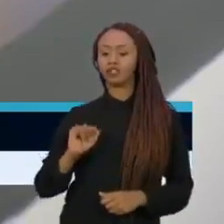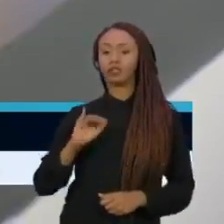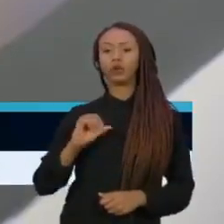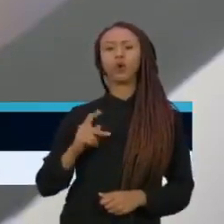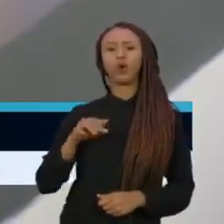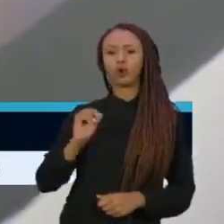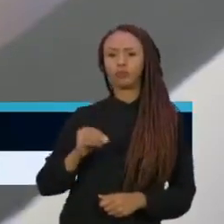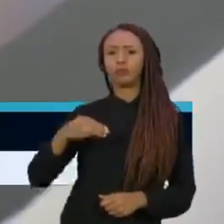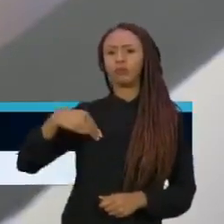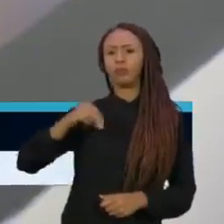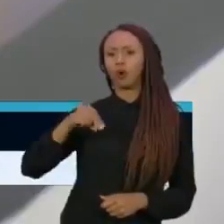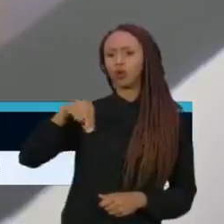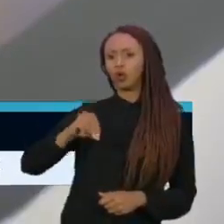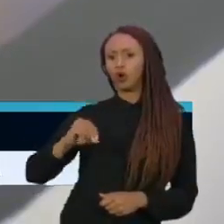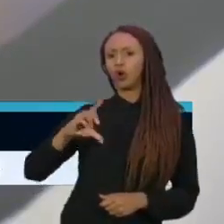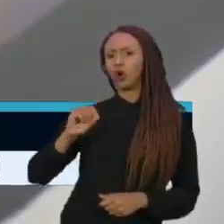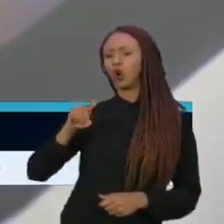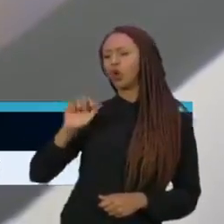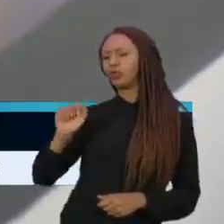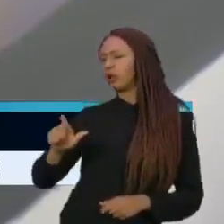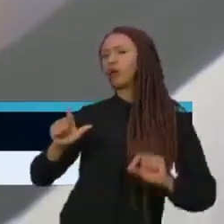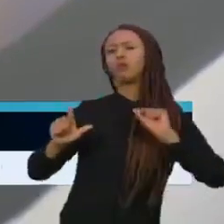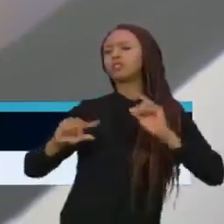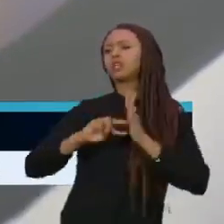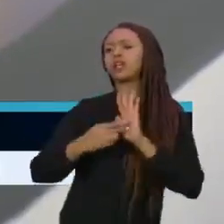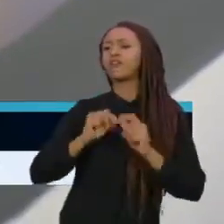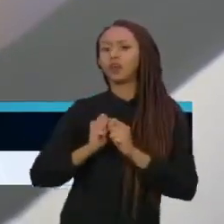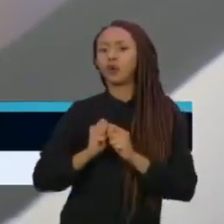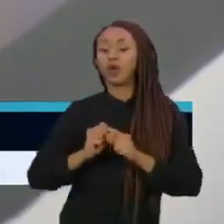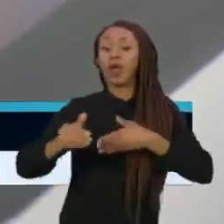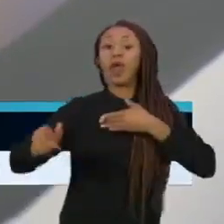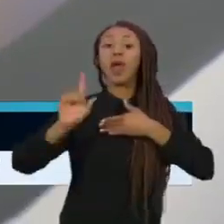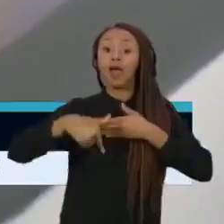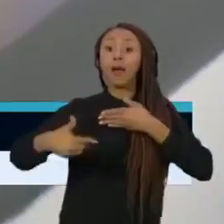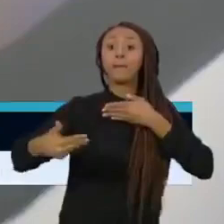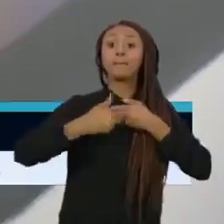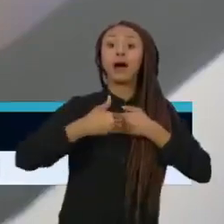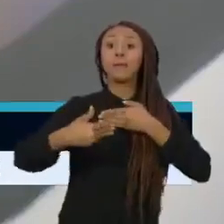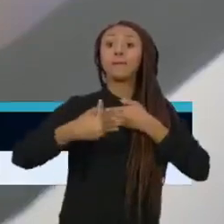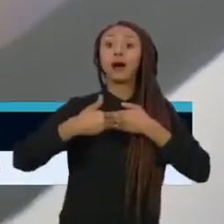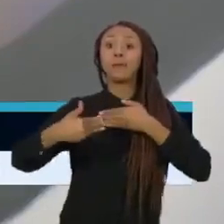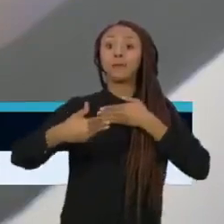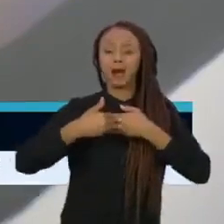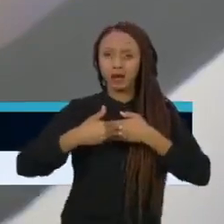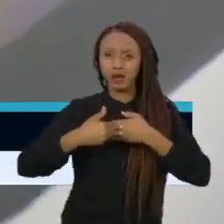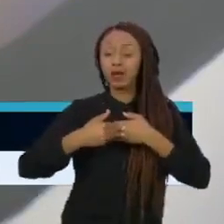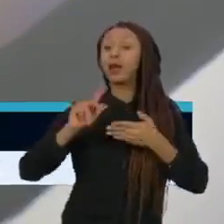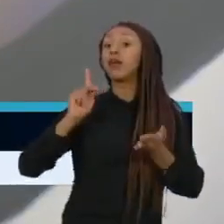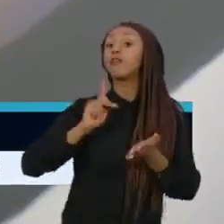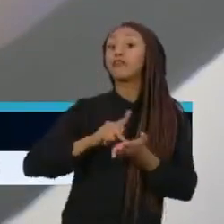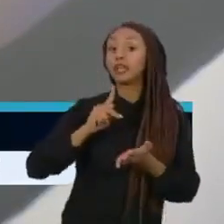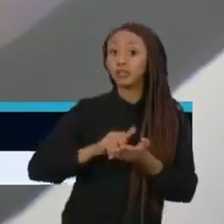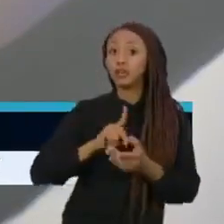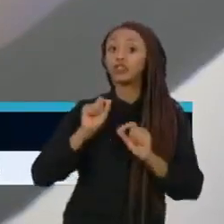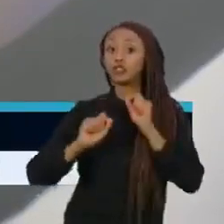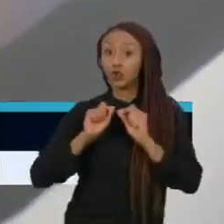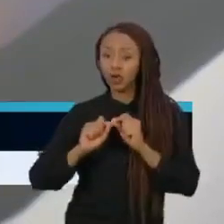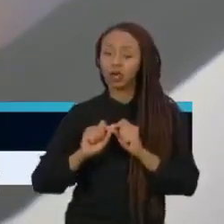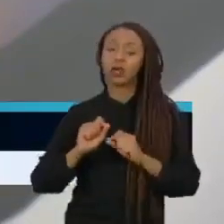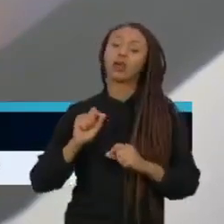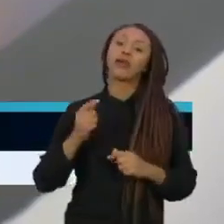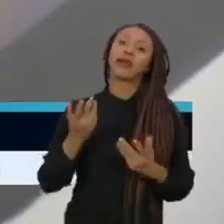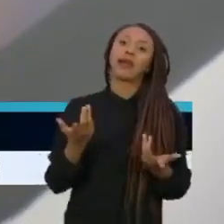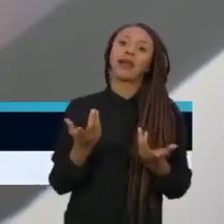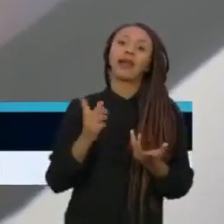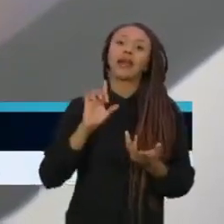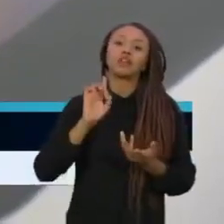não se perderem, quem ouve que acaba MAB é monoclonal antibodies. Então MAB é anticorpo monoclonal,